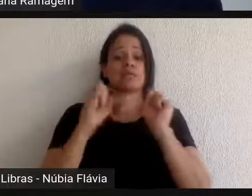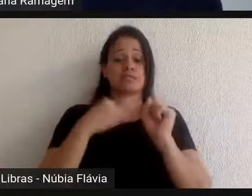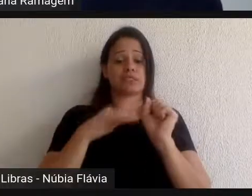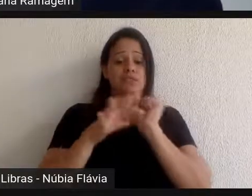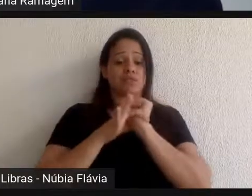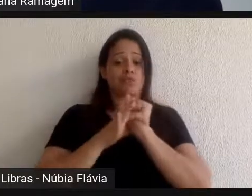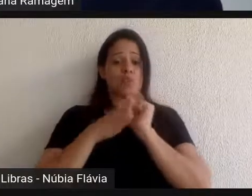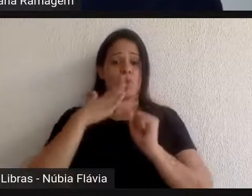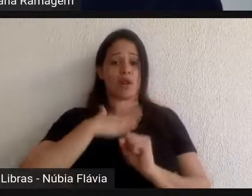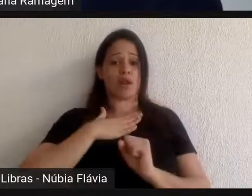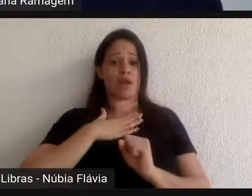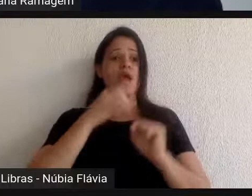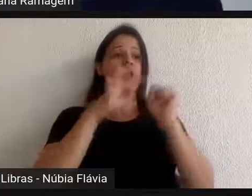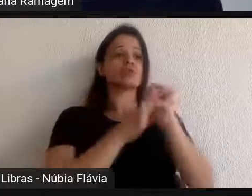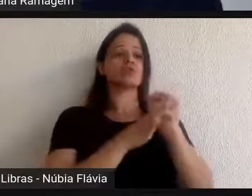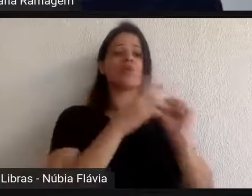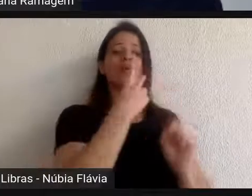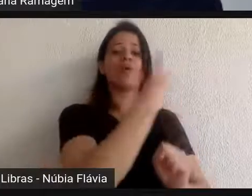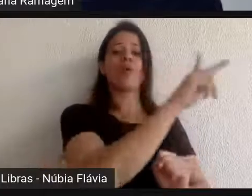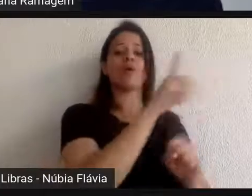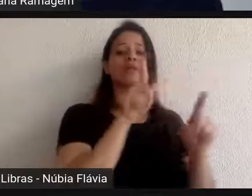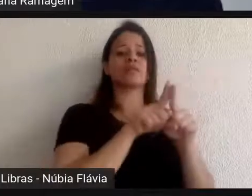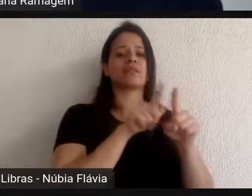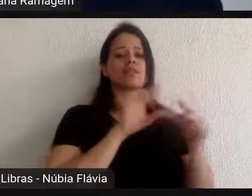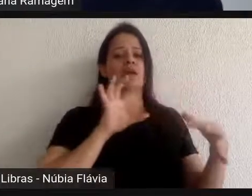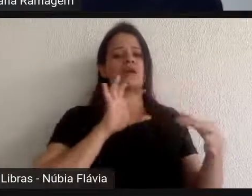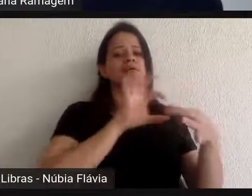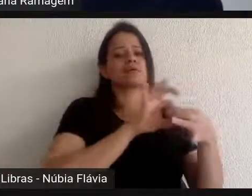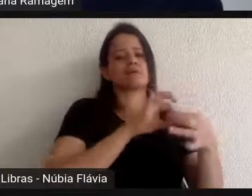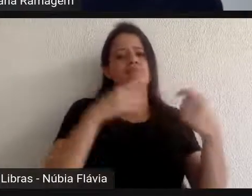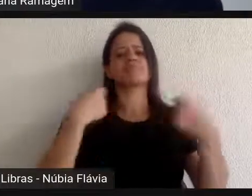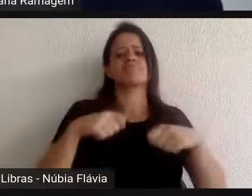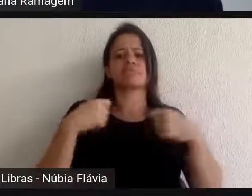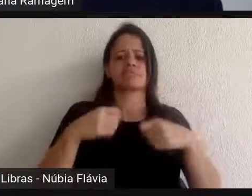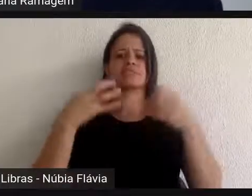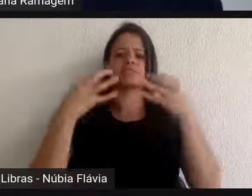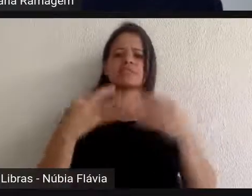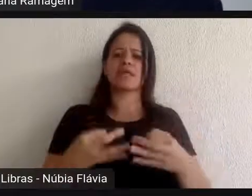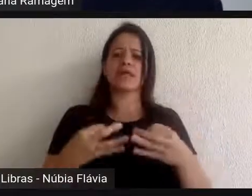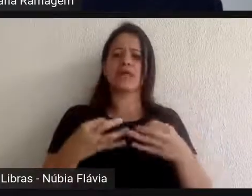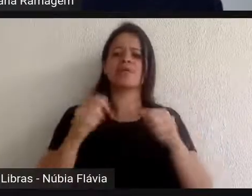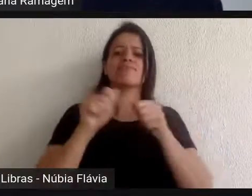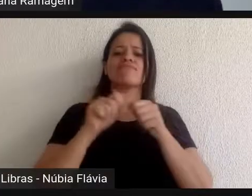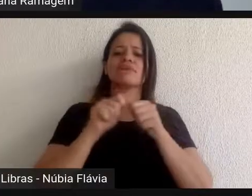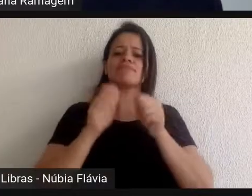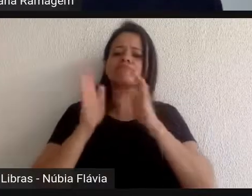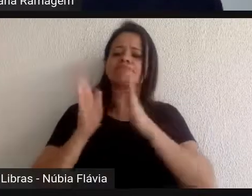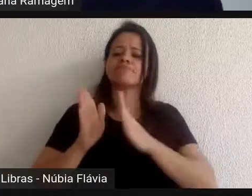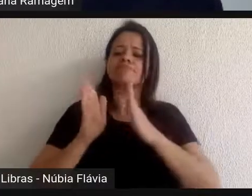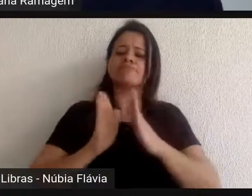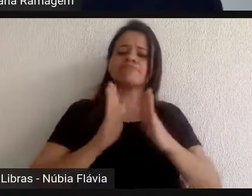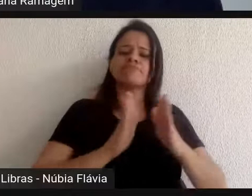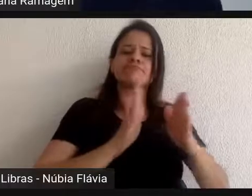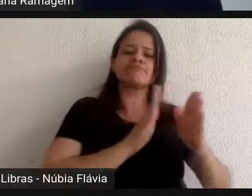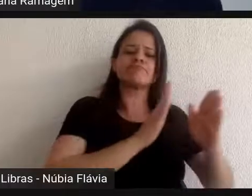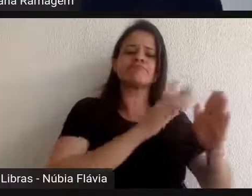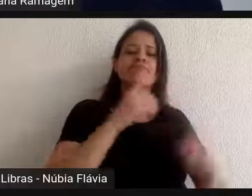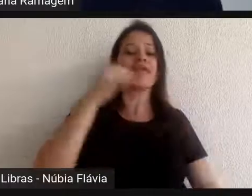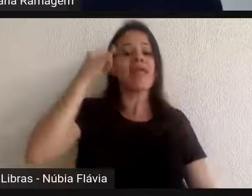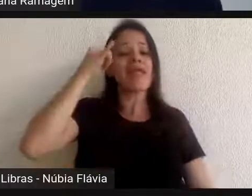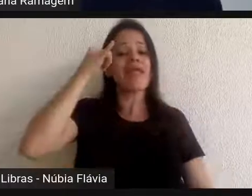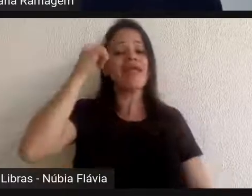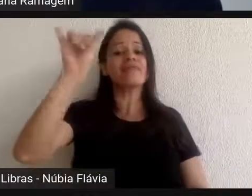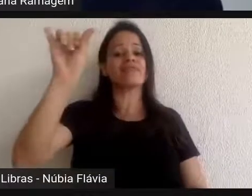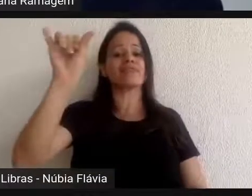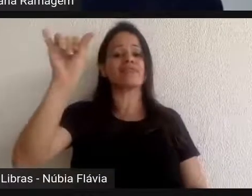preservando o próximo, né? E fazer aquilo que está no nosso alcance, né? Porque a gente sabe que pode nos ajudar e evitar aquilo